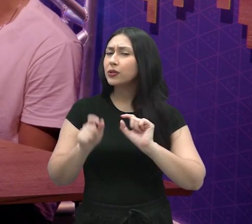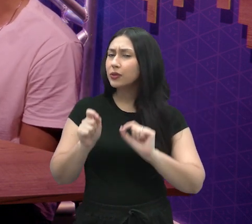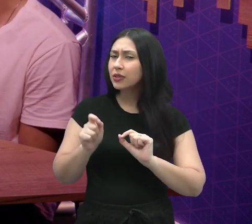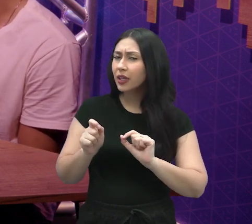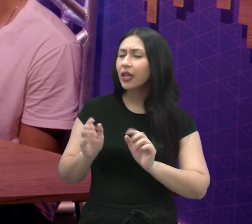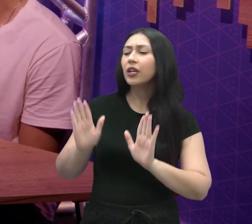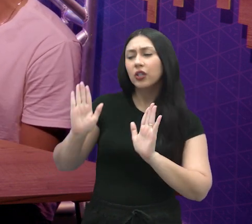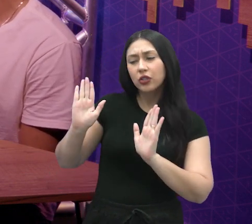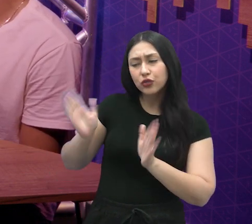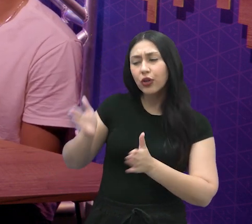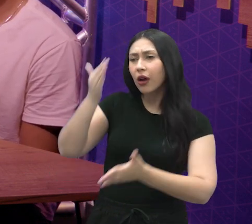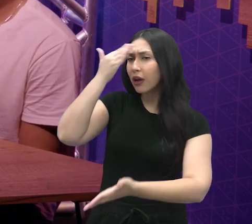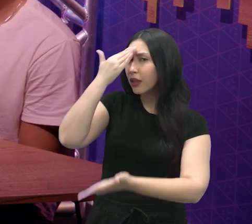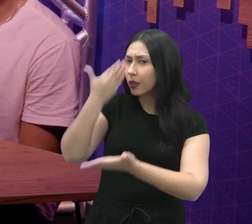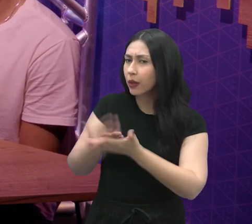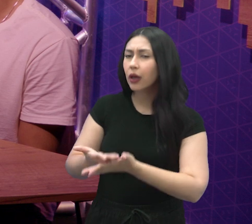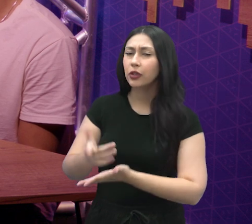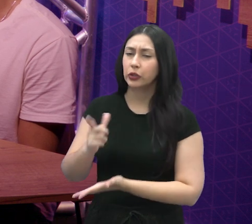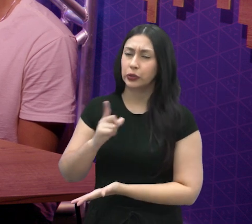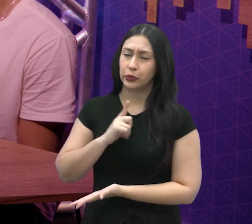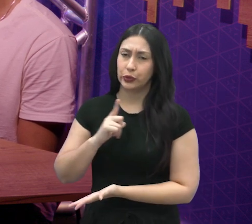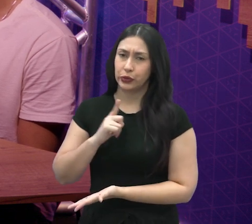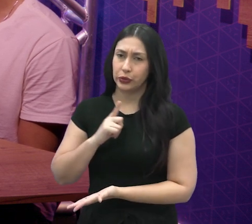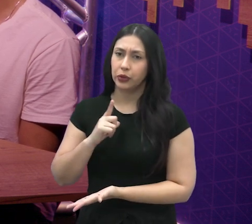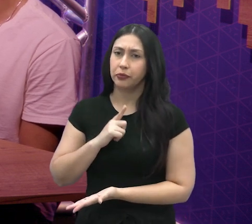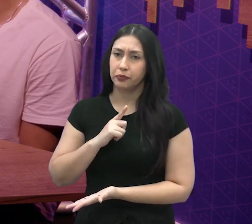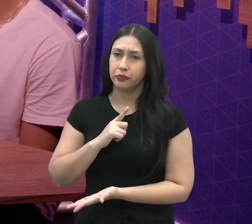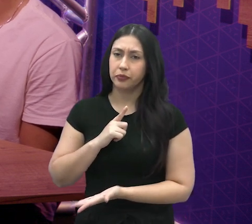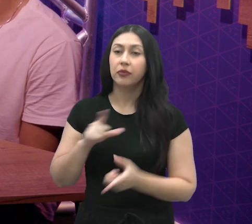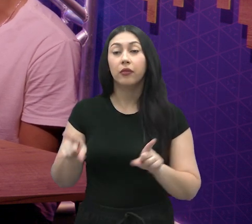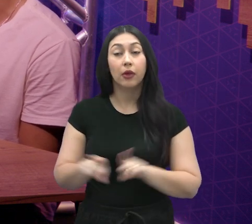tinham crenças, já mostram que eles tinham